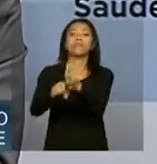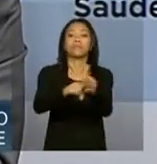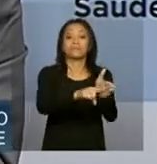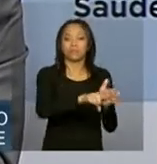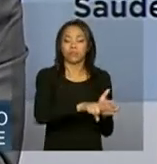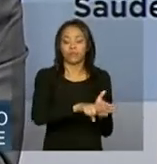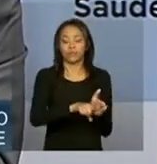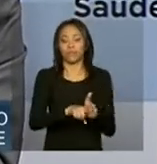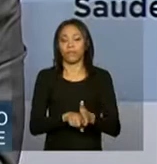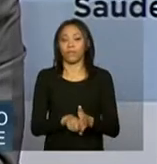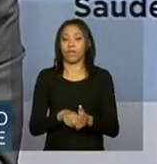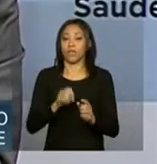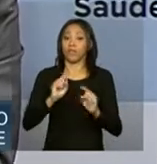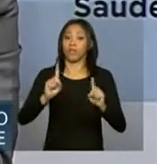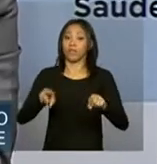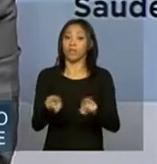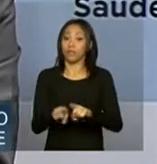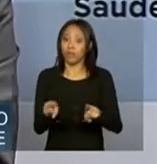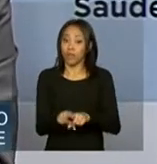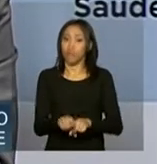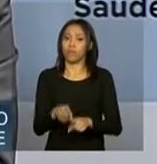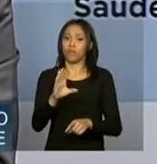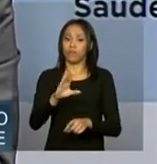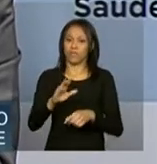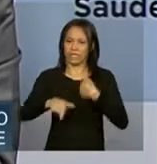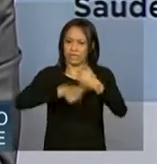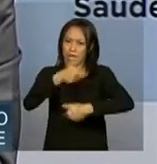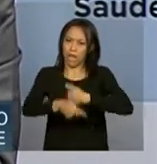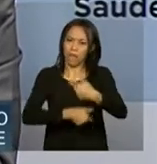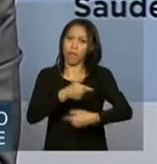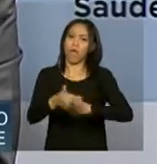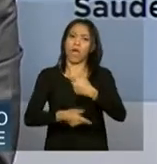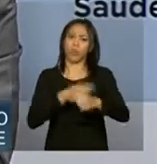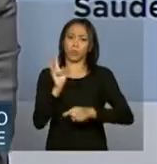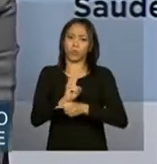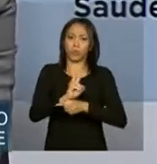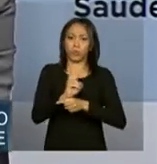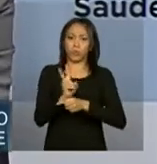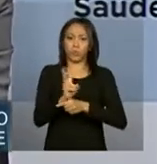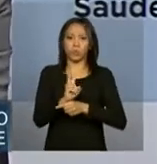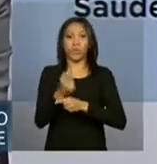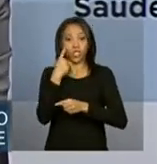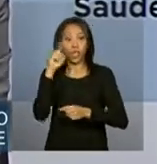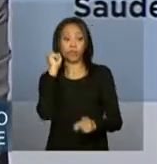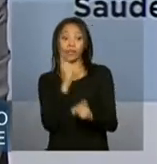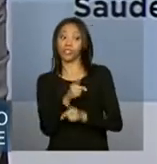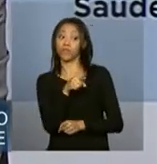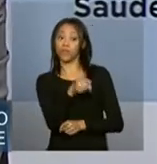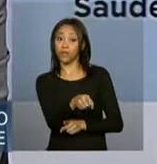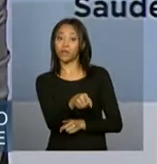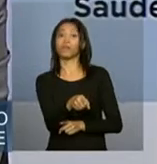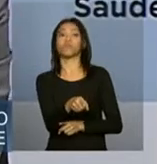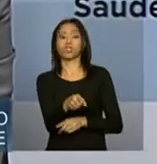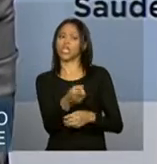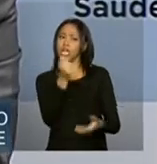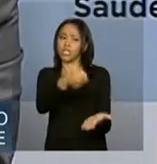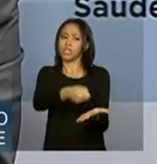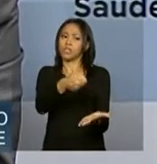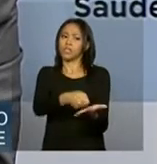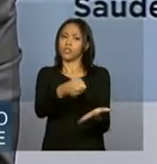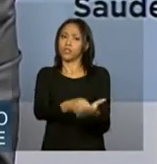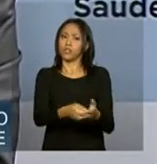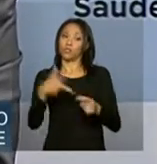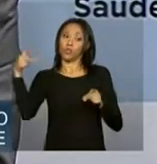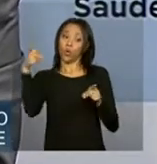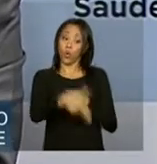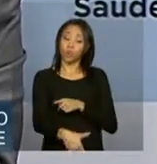Já por ação da auditoria, nós que descobrimos qualquer tipo de desvio, já exigimos o ressarcimento, o cancelamento